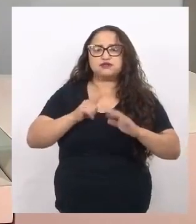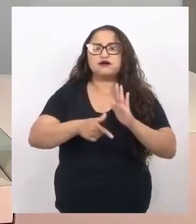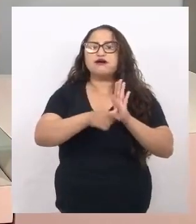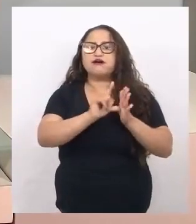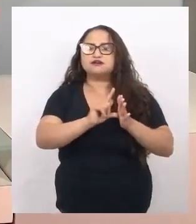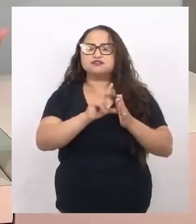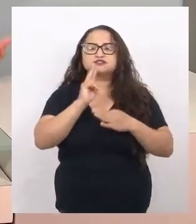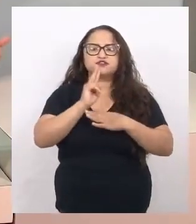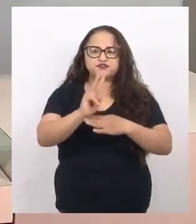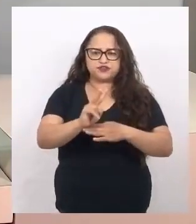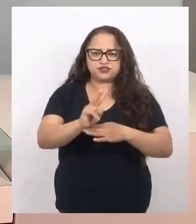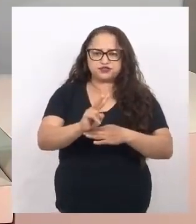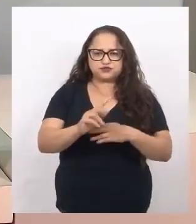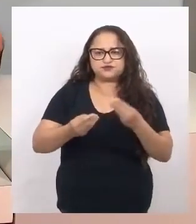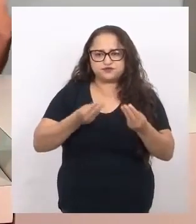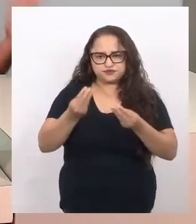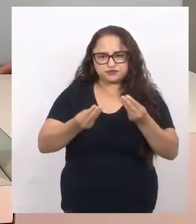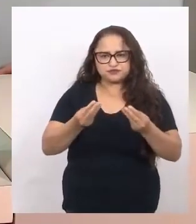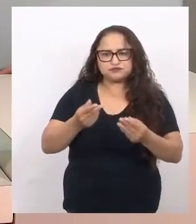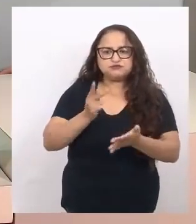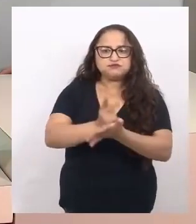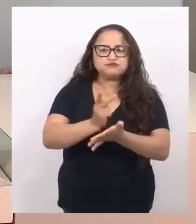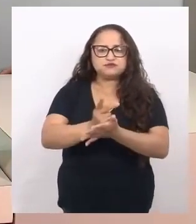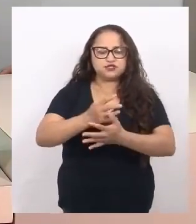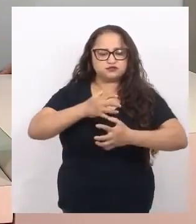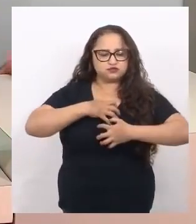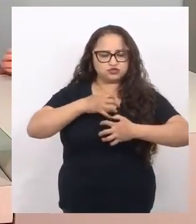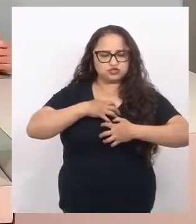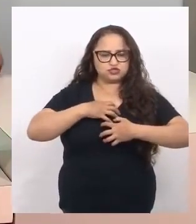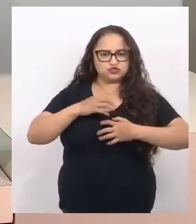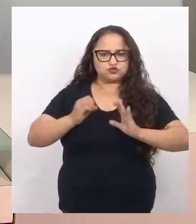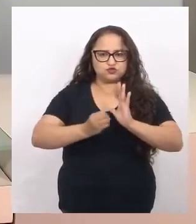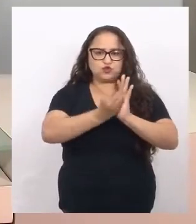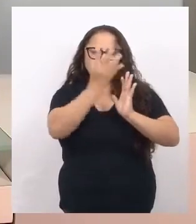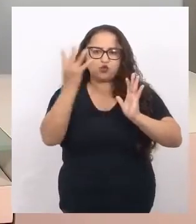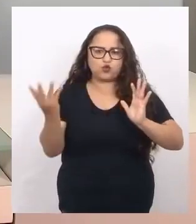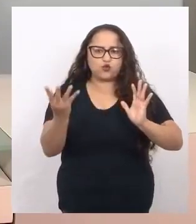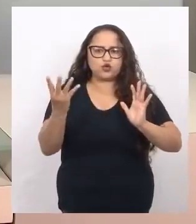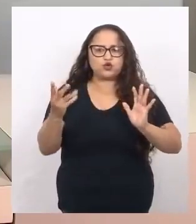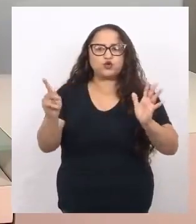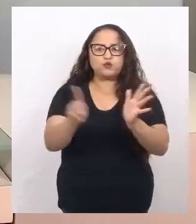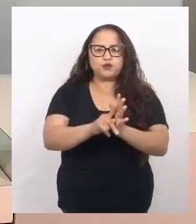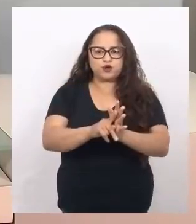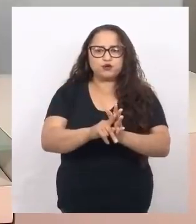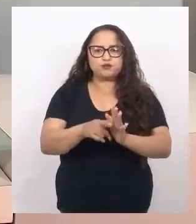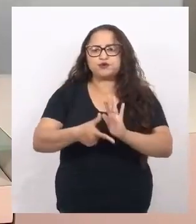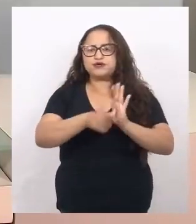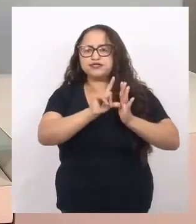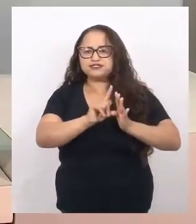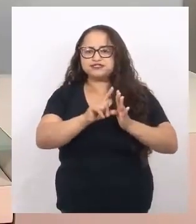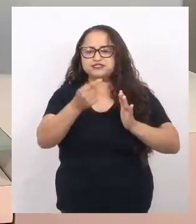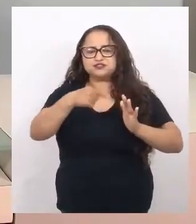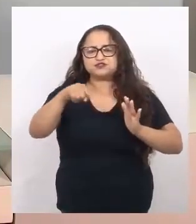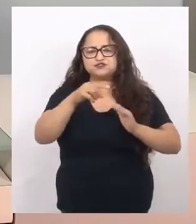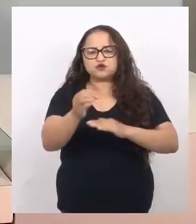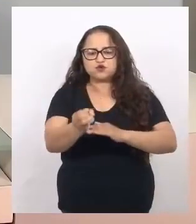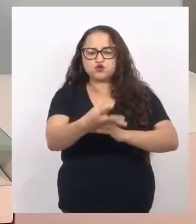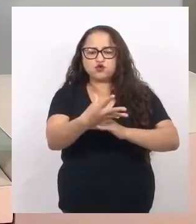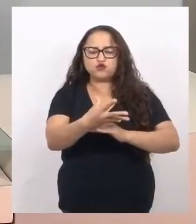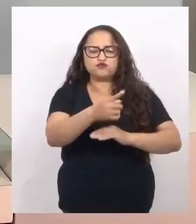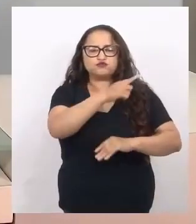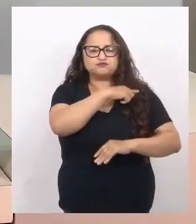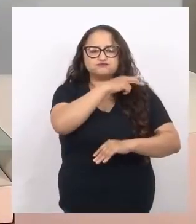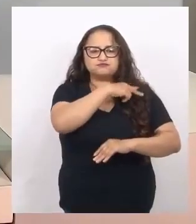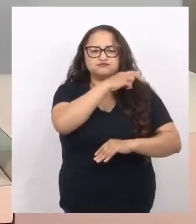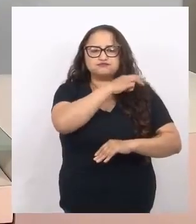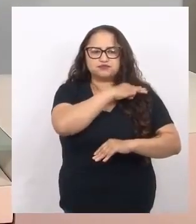geralmente antecipa tendências de várias formas, né? A gente fez um currículo oficial do estado antes dos outros estados, a gente está fazendo um novo ensino médio antes dos novos estados, enfim,